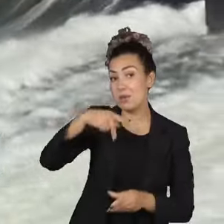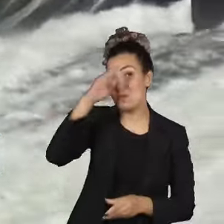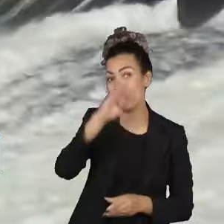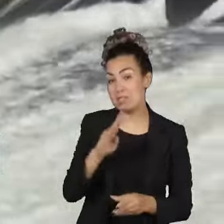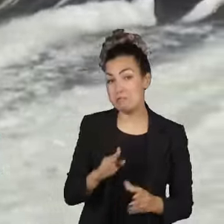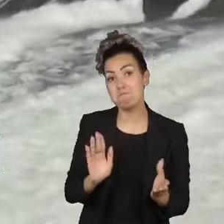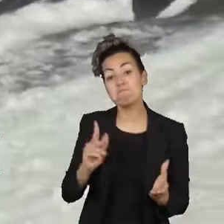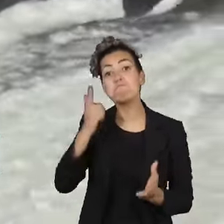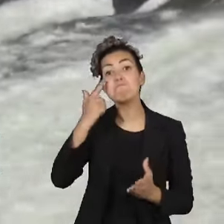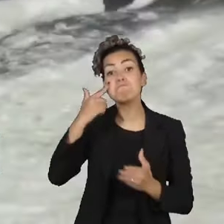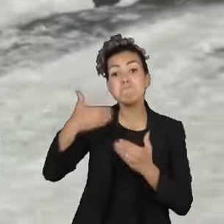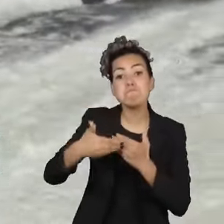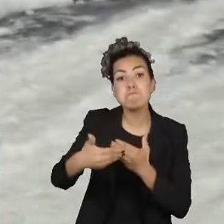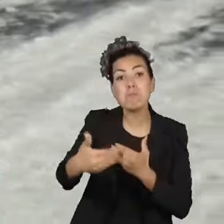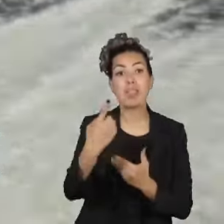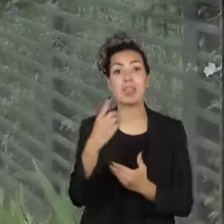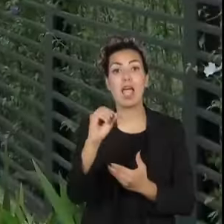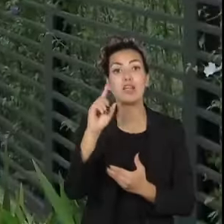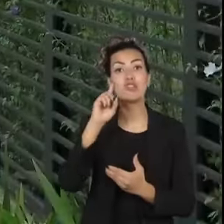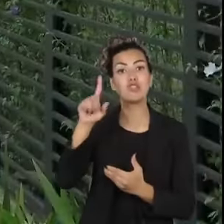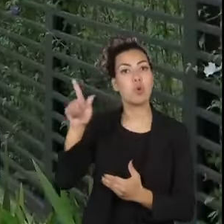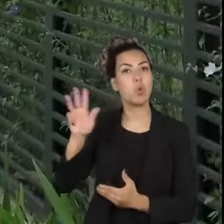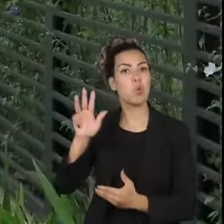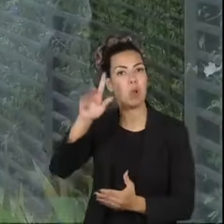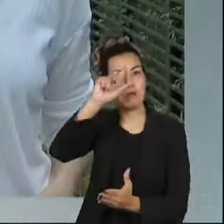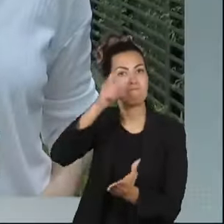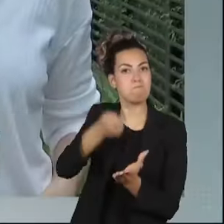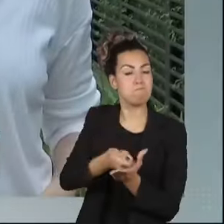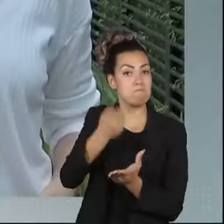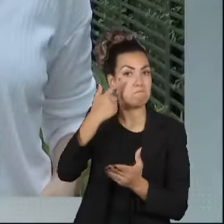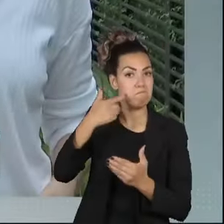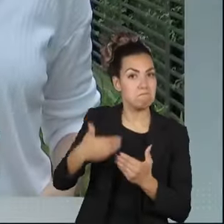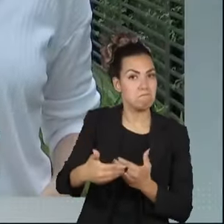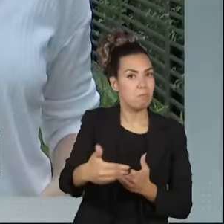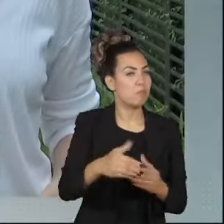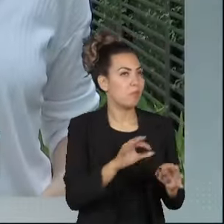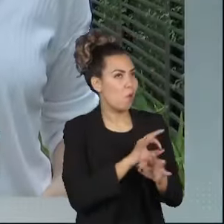sair nos próximos 10 dias, Aldo. Tá ótimo, Maria. Obrigado pelas informações.